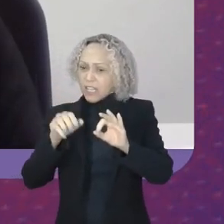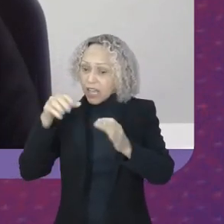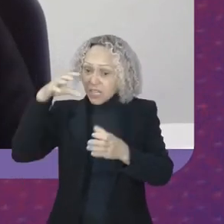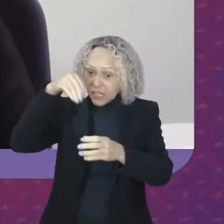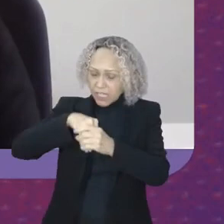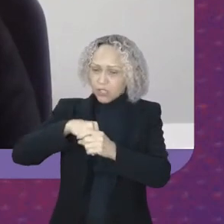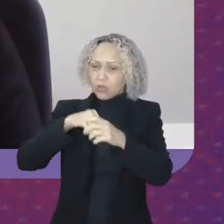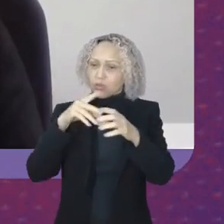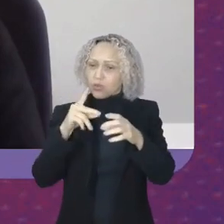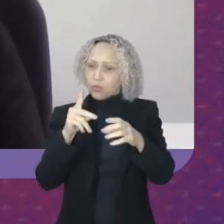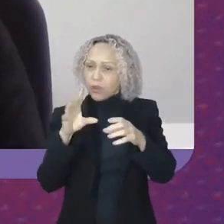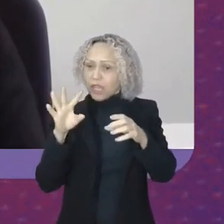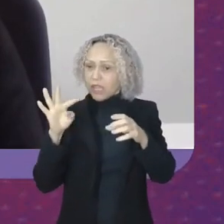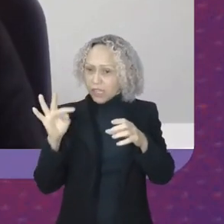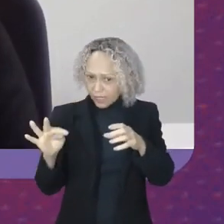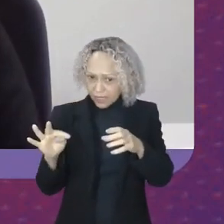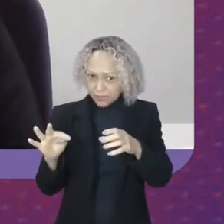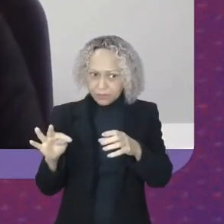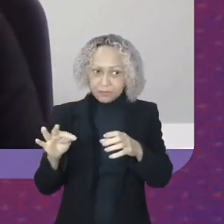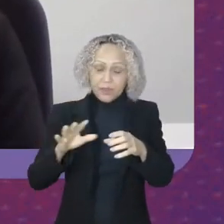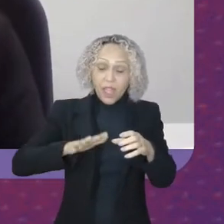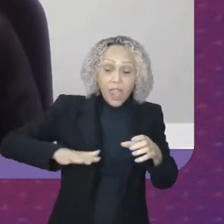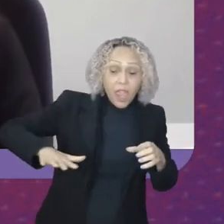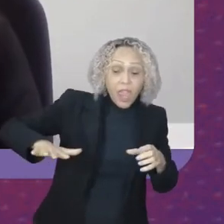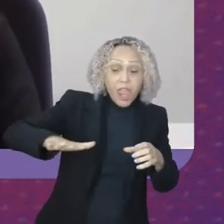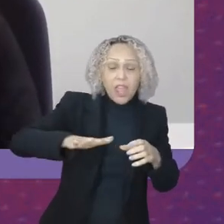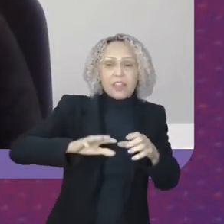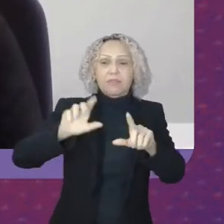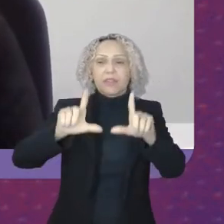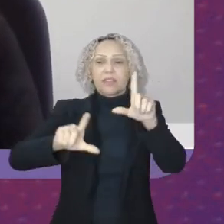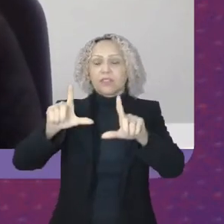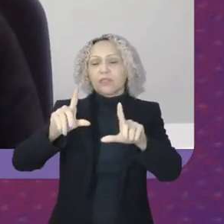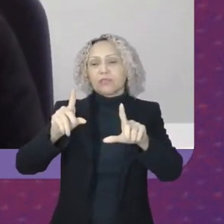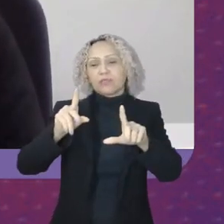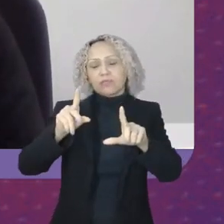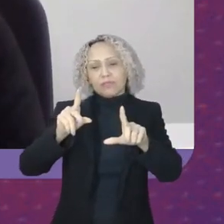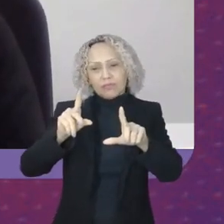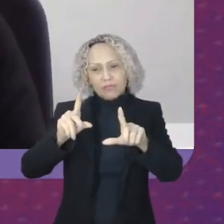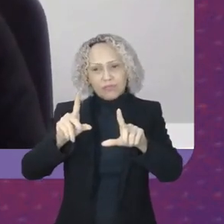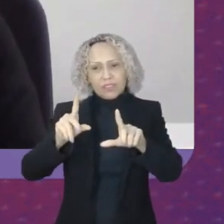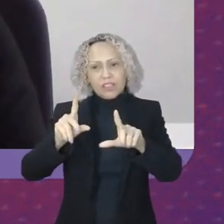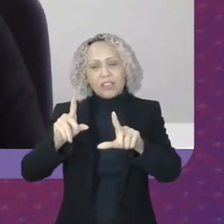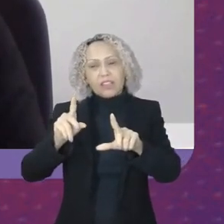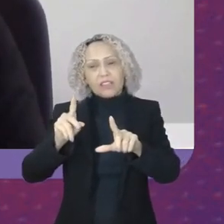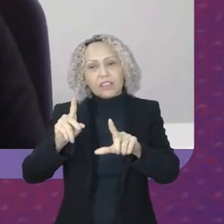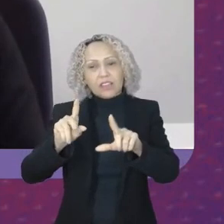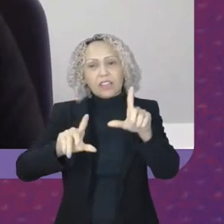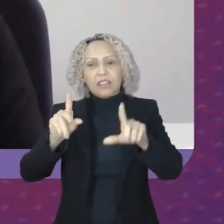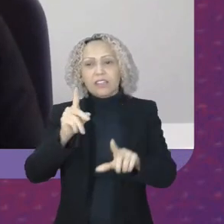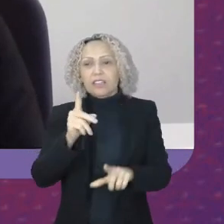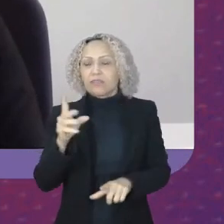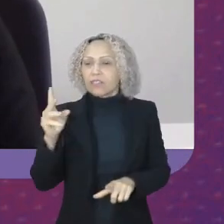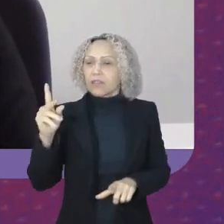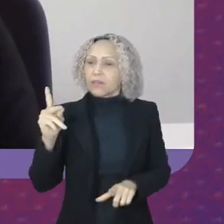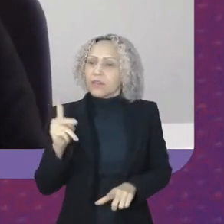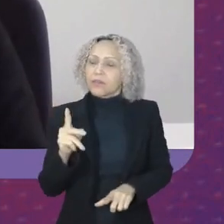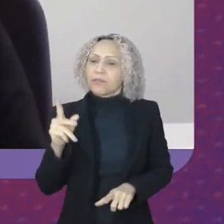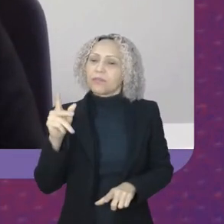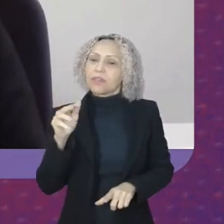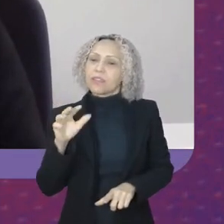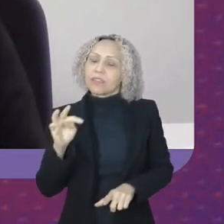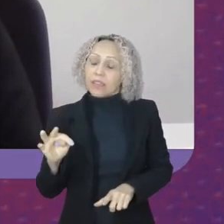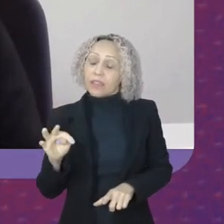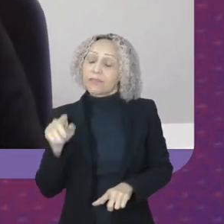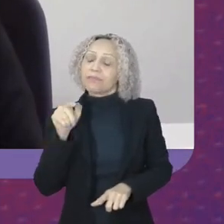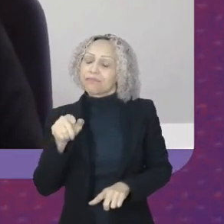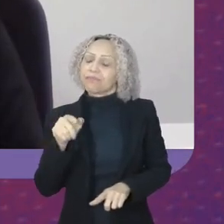espaço que ajudou a conhecer um pouco mais do PPA, de como ele está sendo construído, mas também de